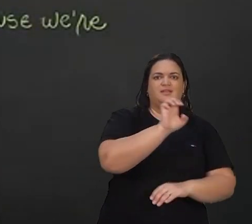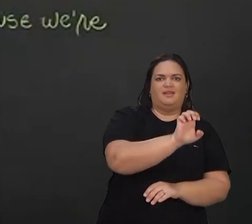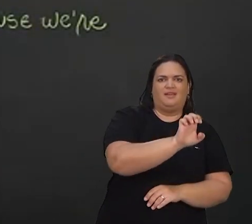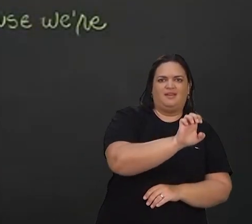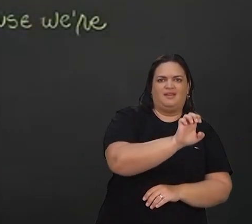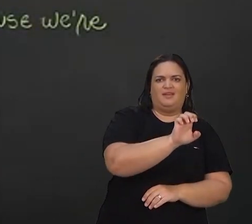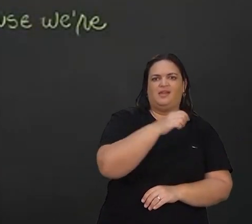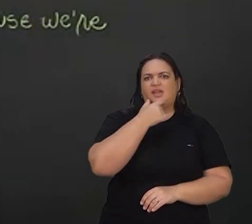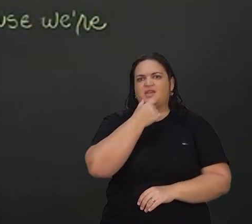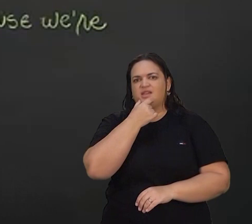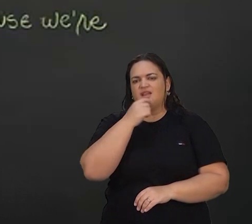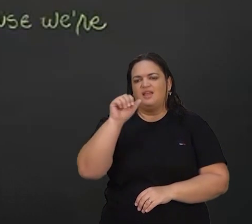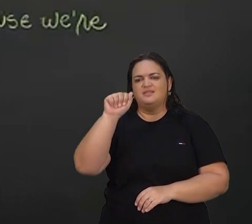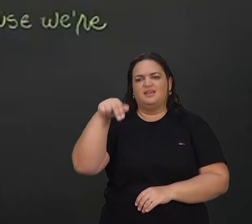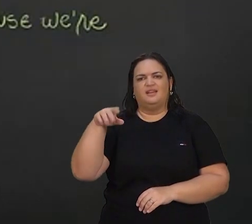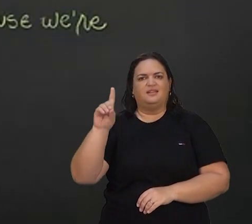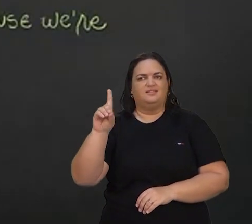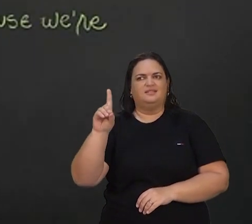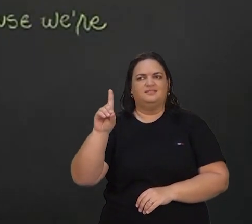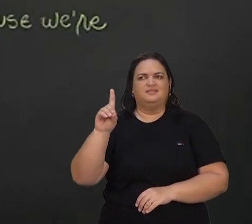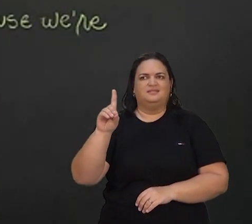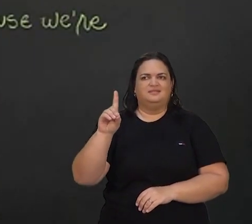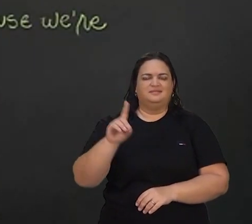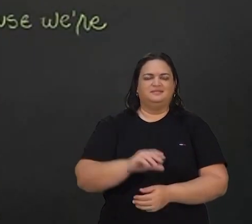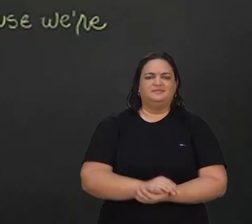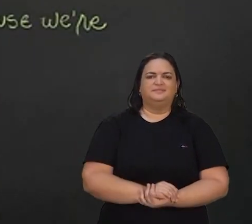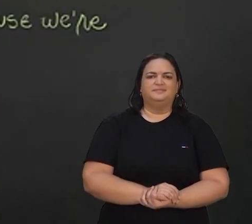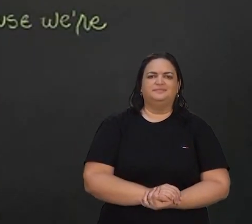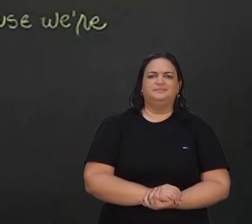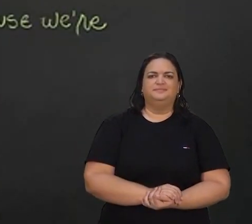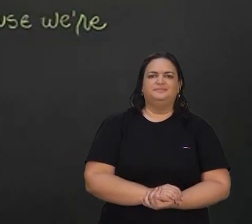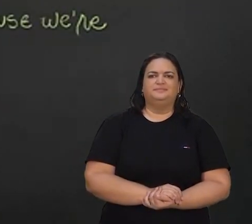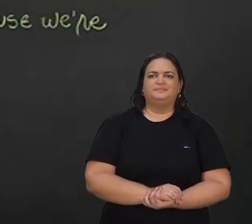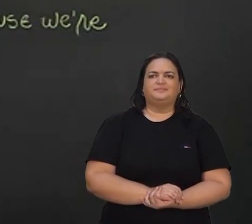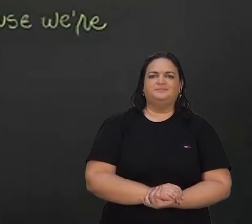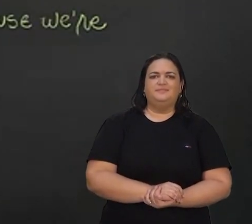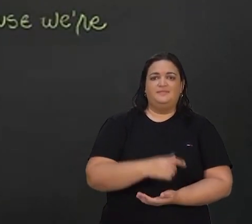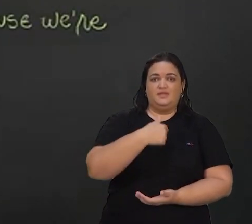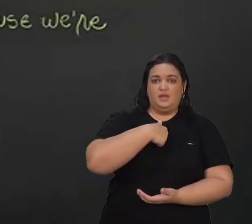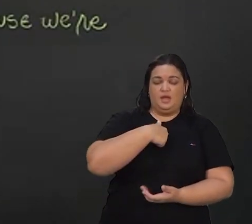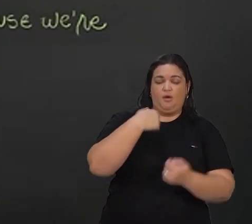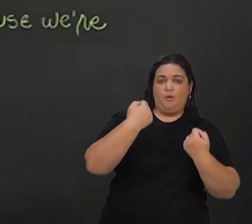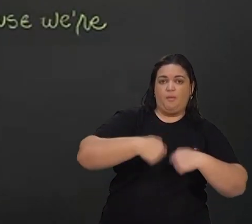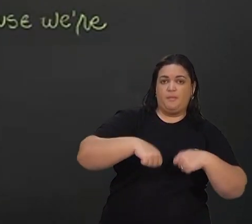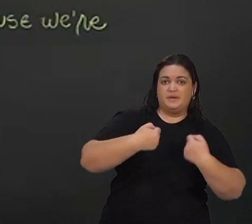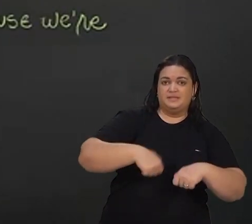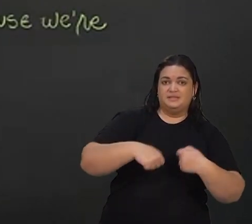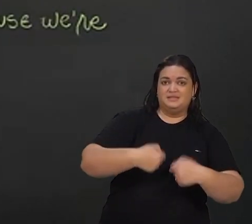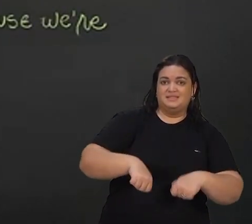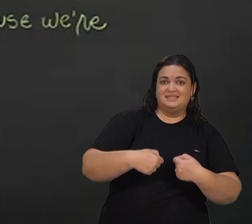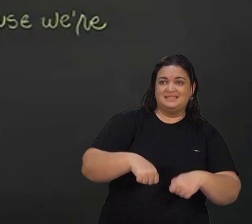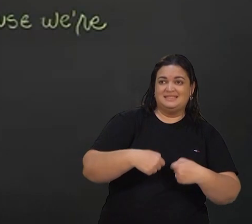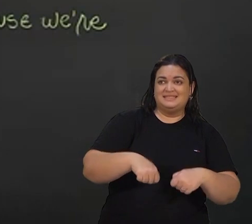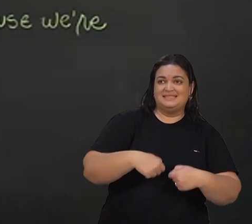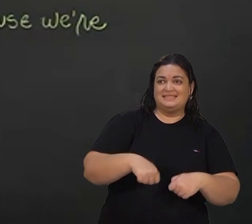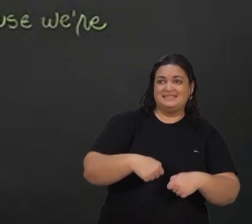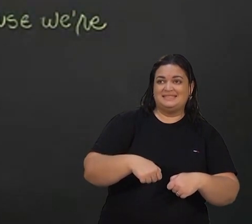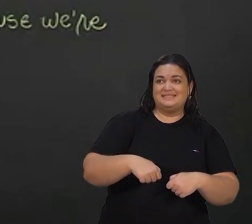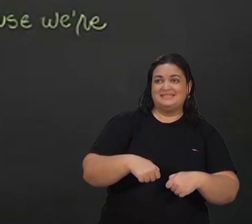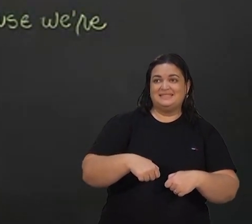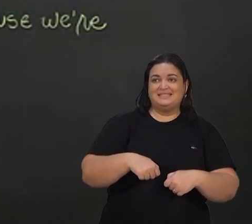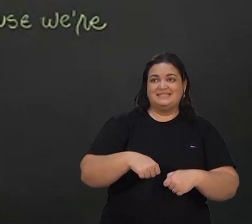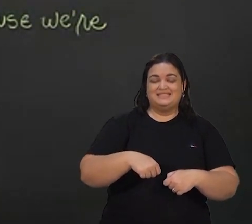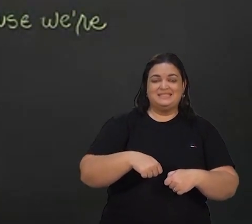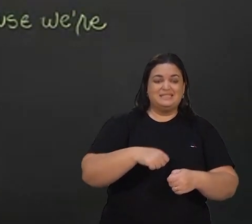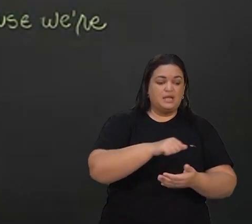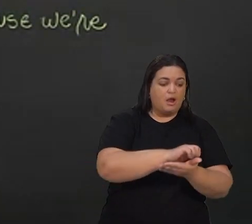simples. I have to finish my homework. Eu tenho que terminar